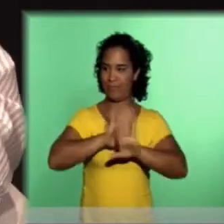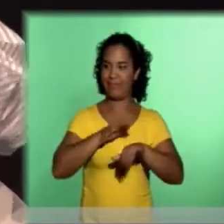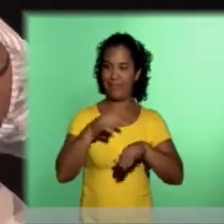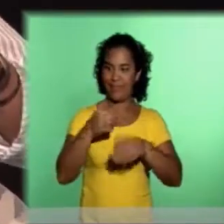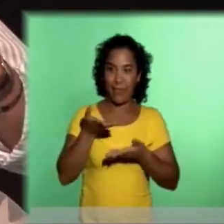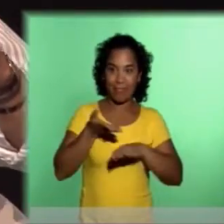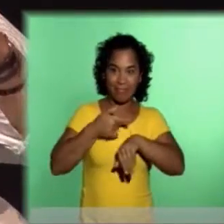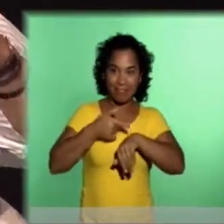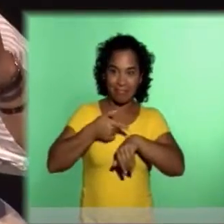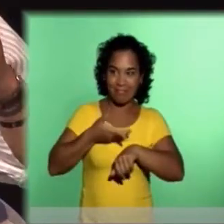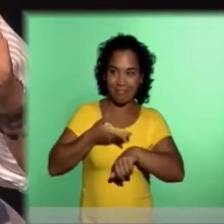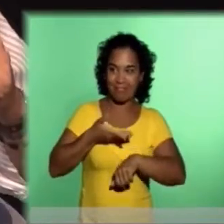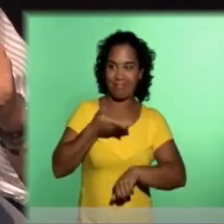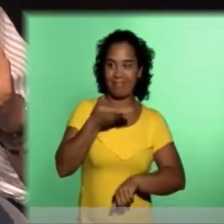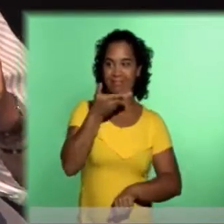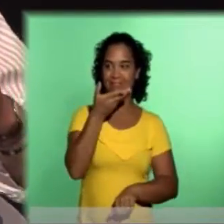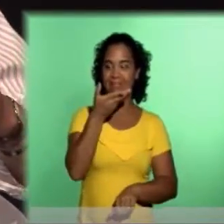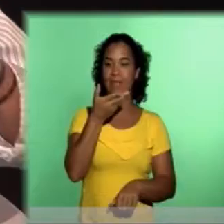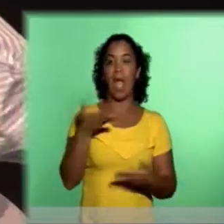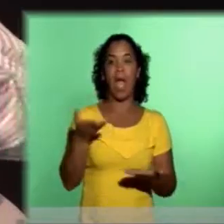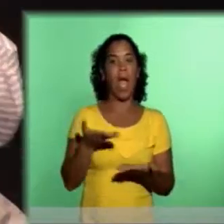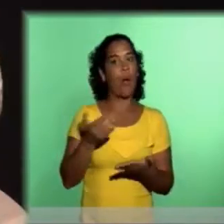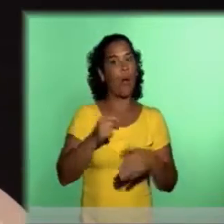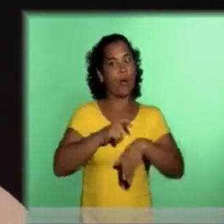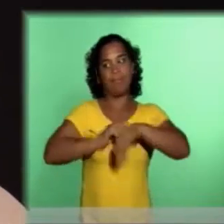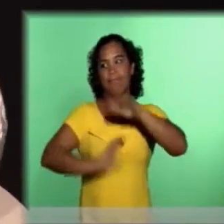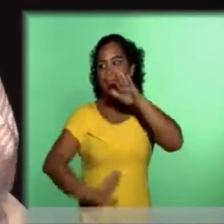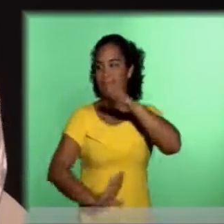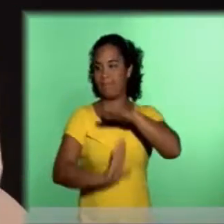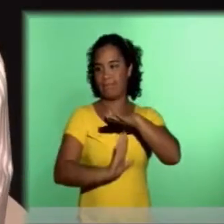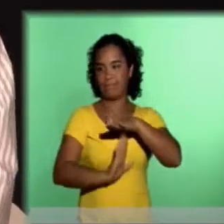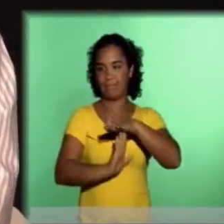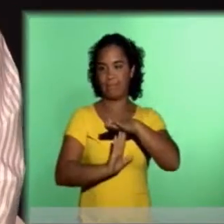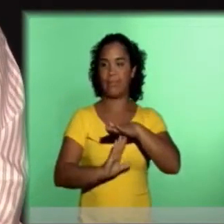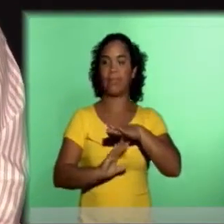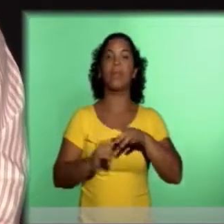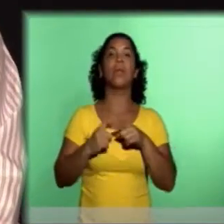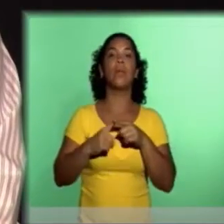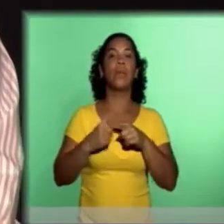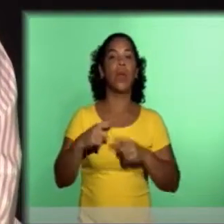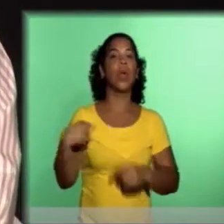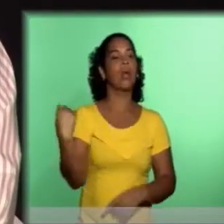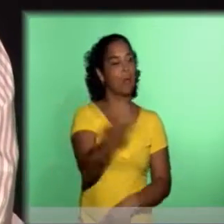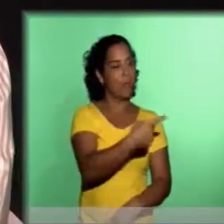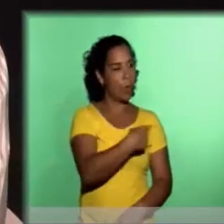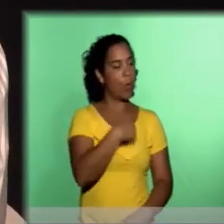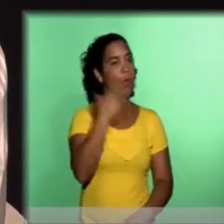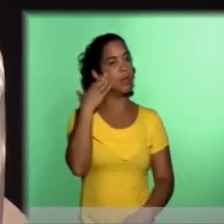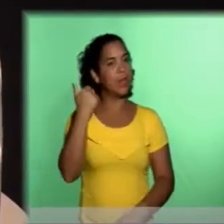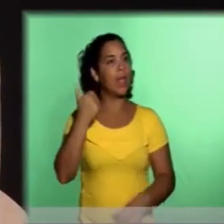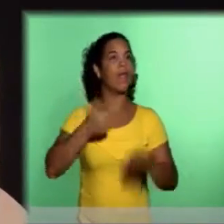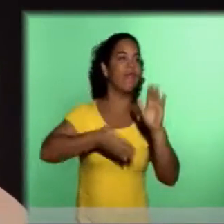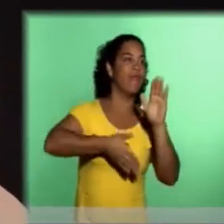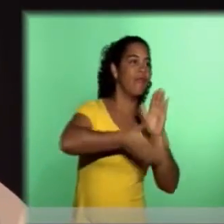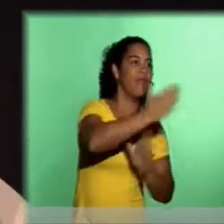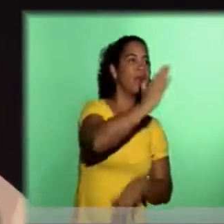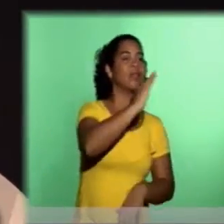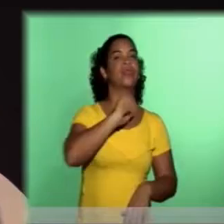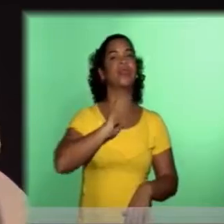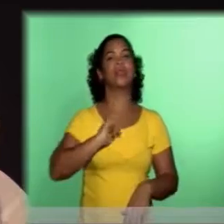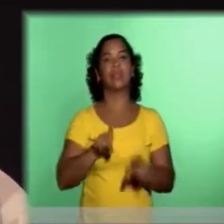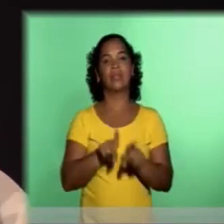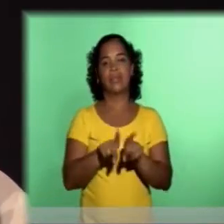ampliado e agora nós estamos no limite, até porque muitos de nós precisam viajar logo em seguida